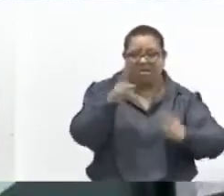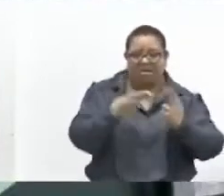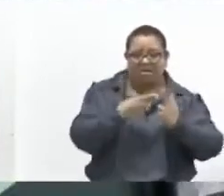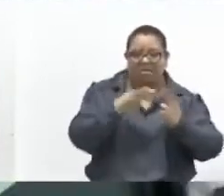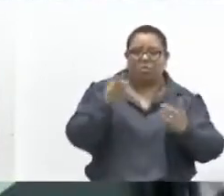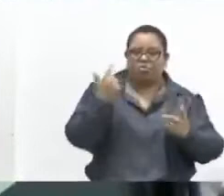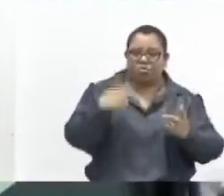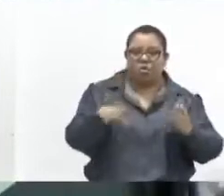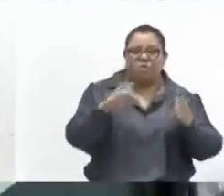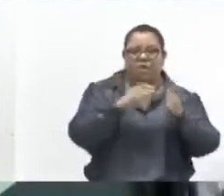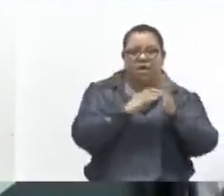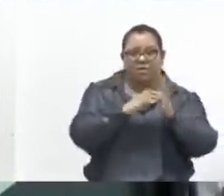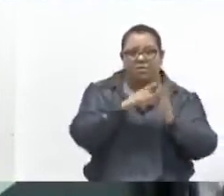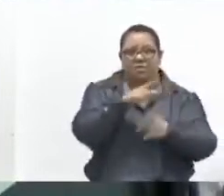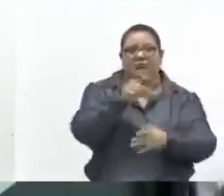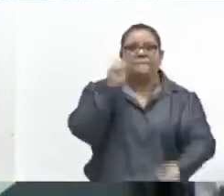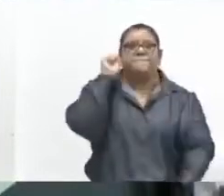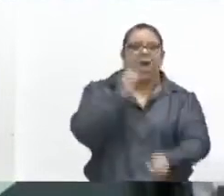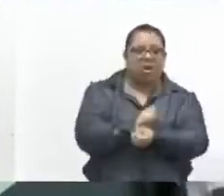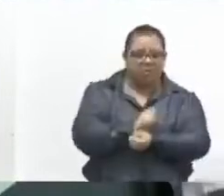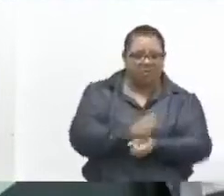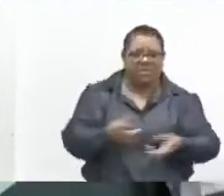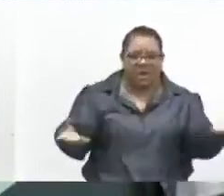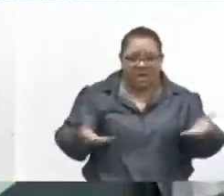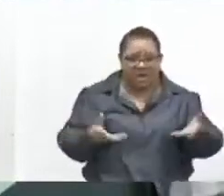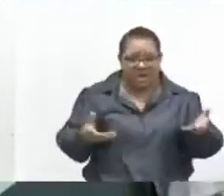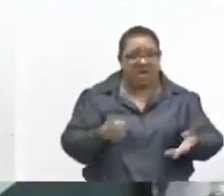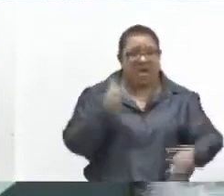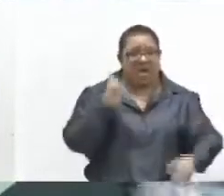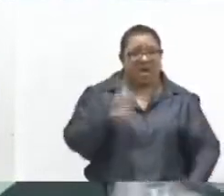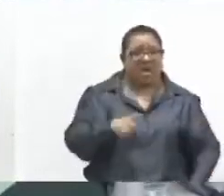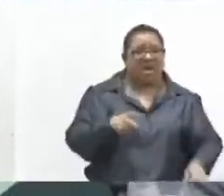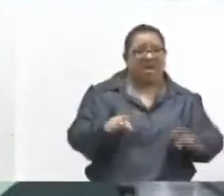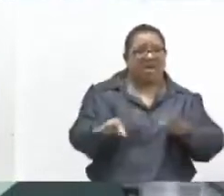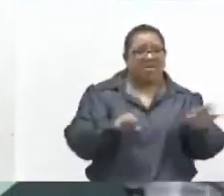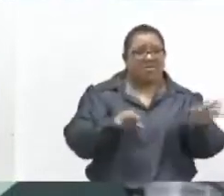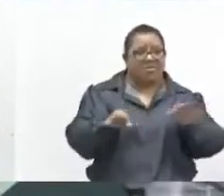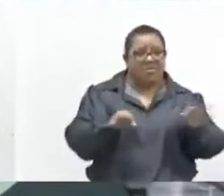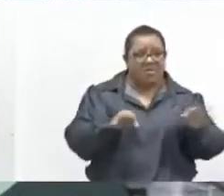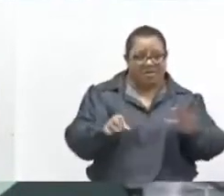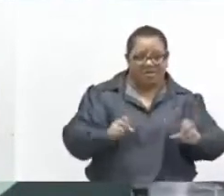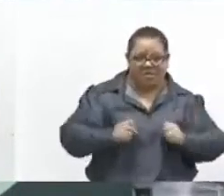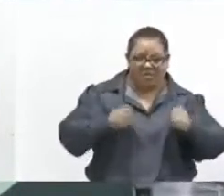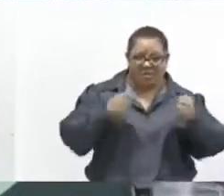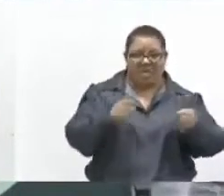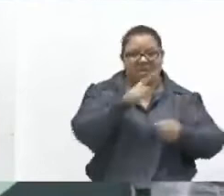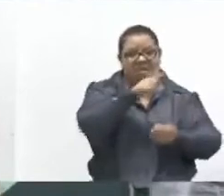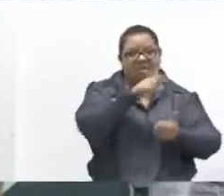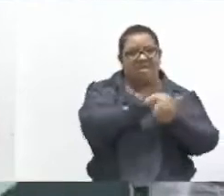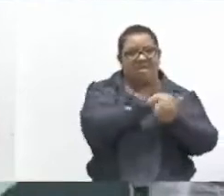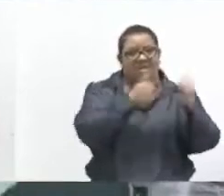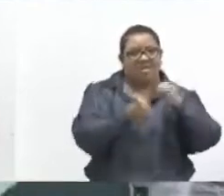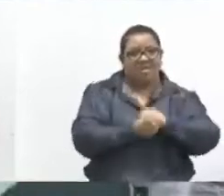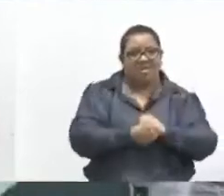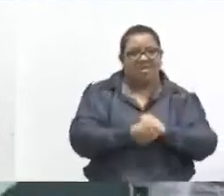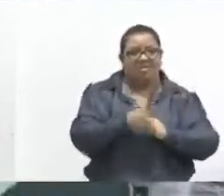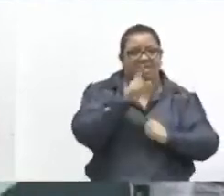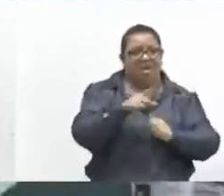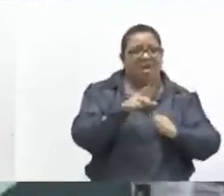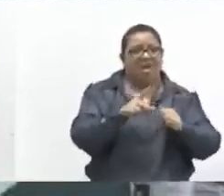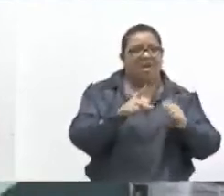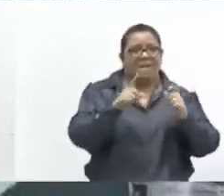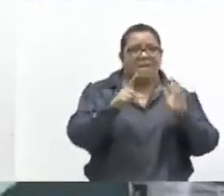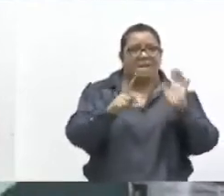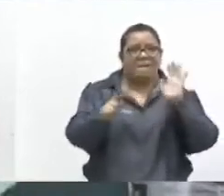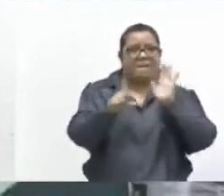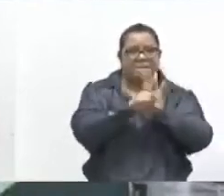Casa Civil, só que o plano parou. Então, nosso objetivo é tentar ao máximo adequar o plano nos instrumentos legislativos que nós